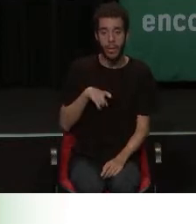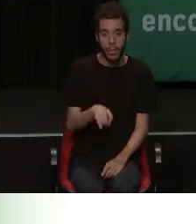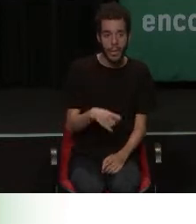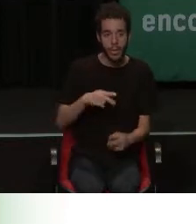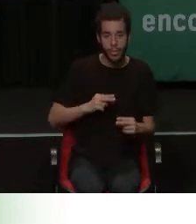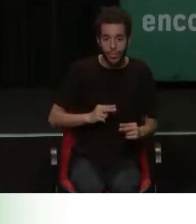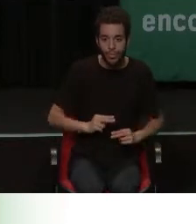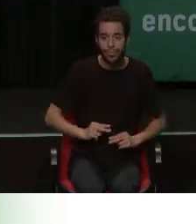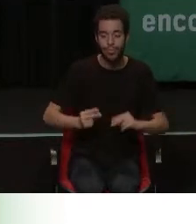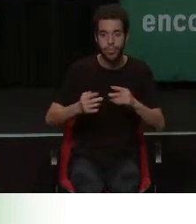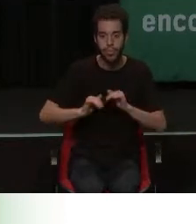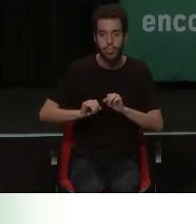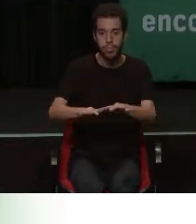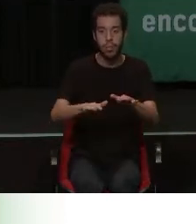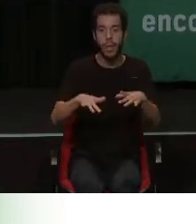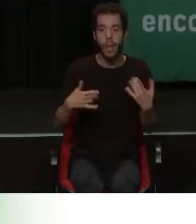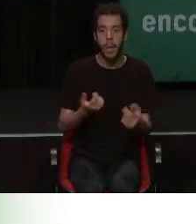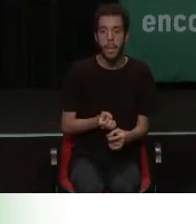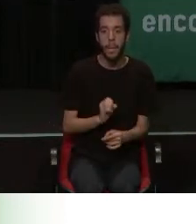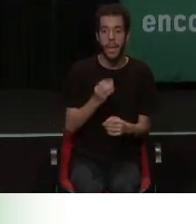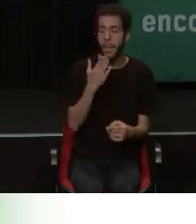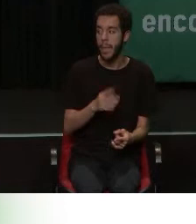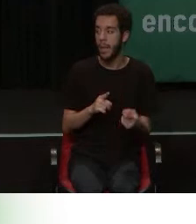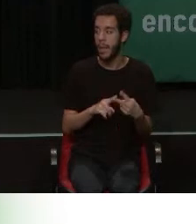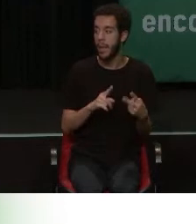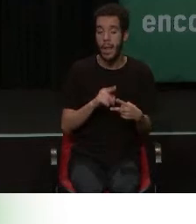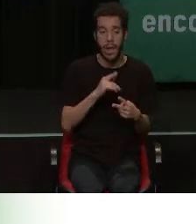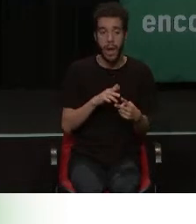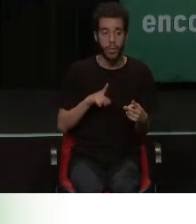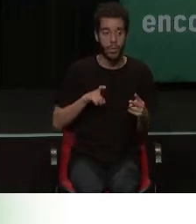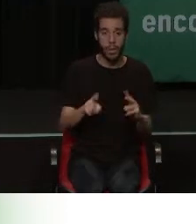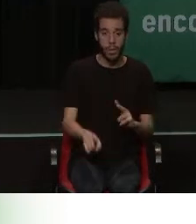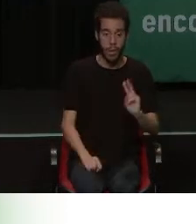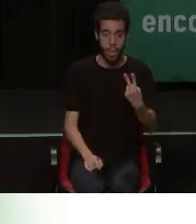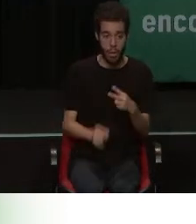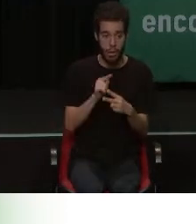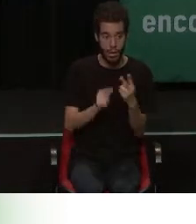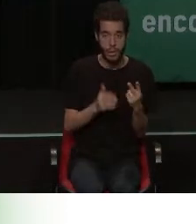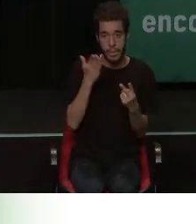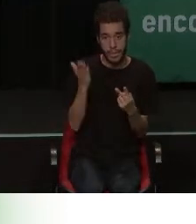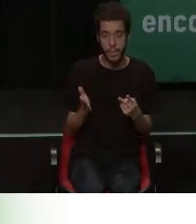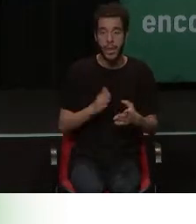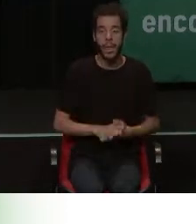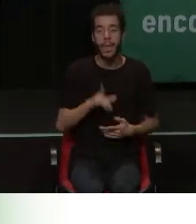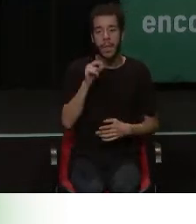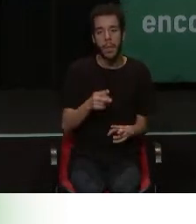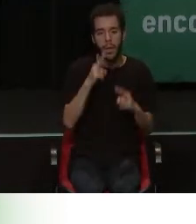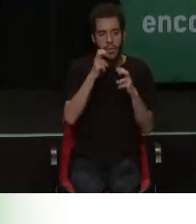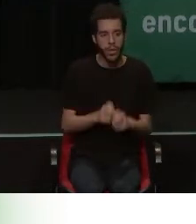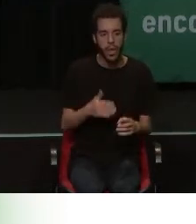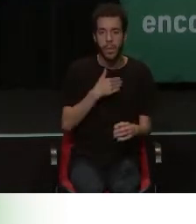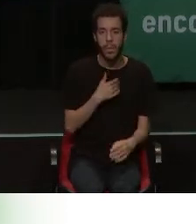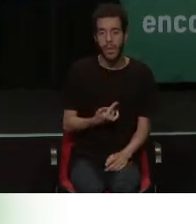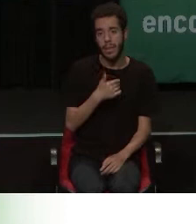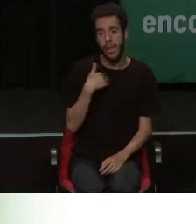antibióticos, principalmente aos carbapenemos e à colistina, e estudá-la num contexto de uma só saúde.